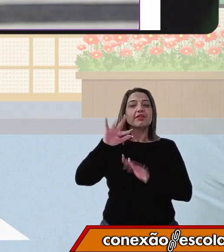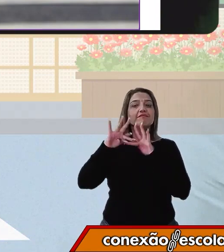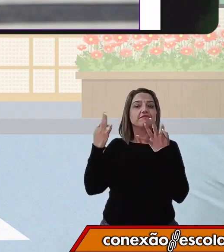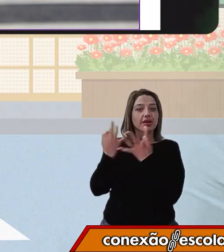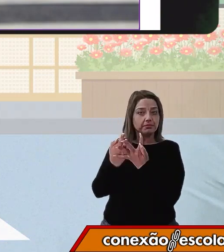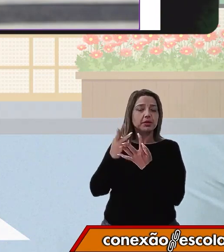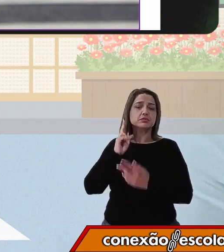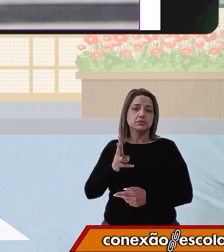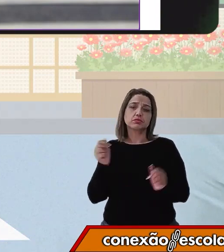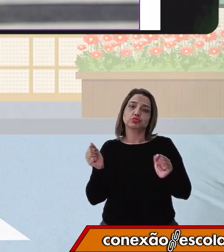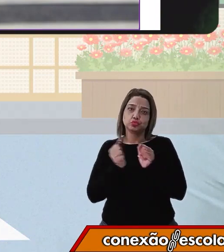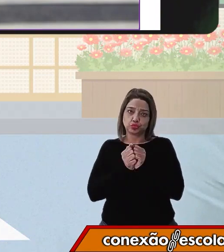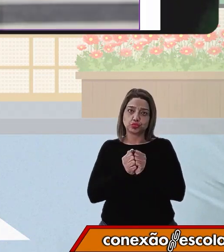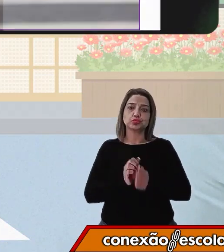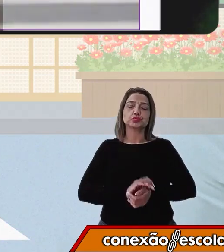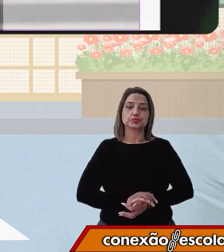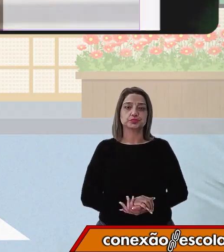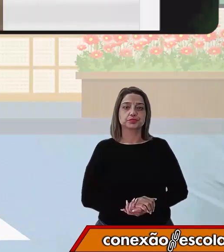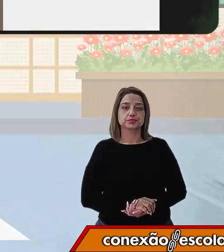mais próximo